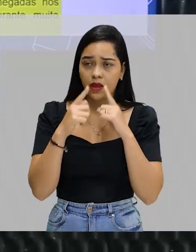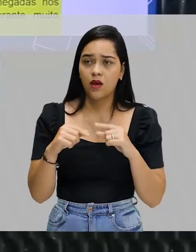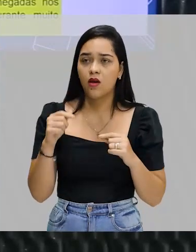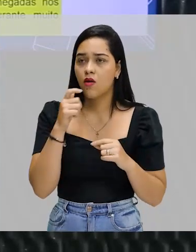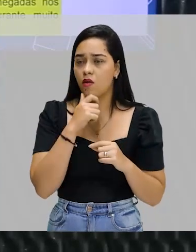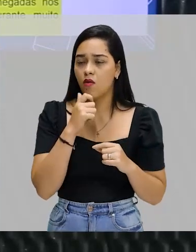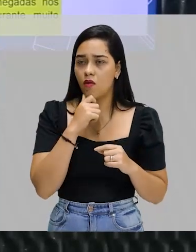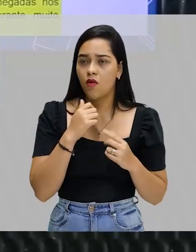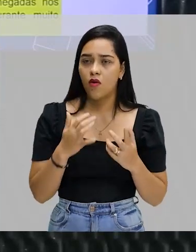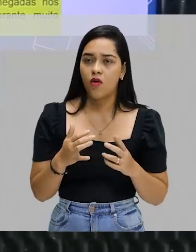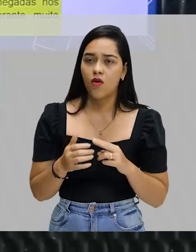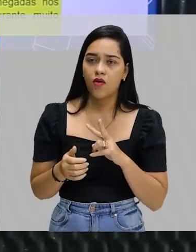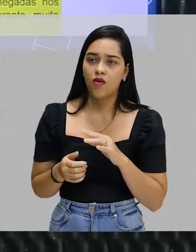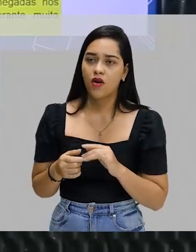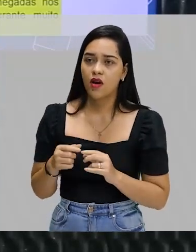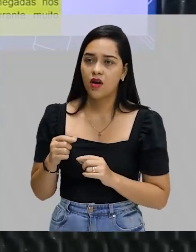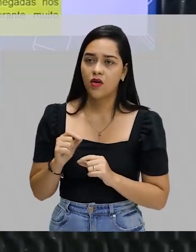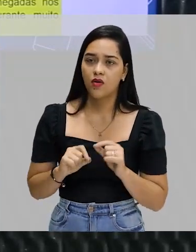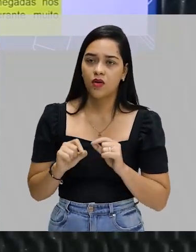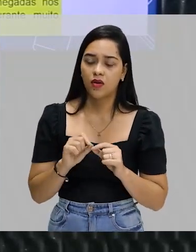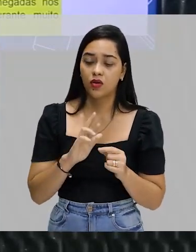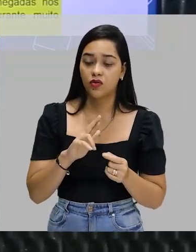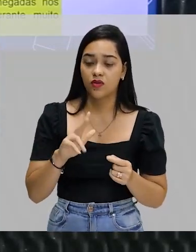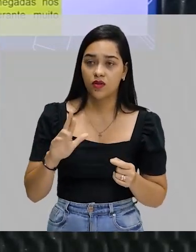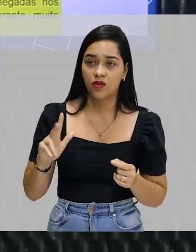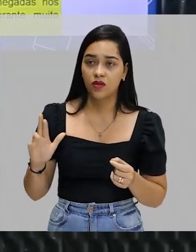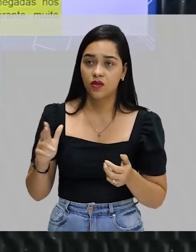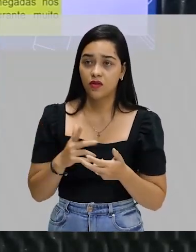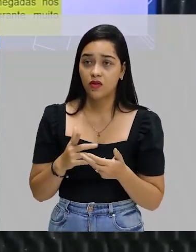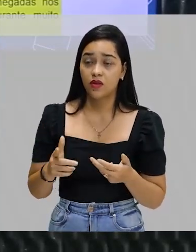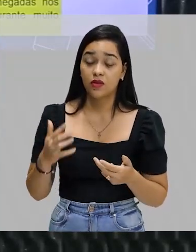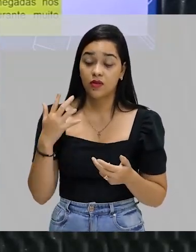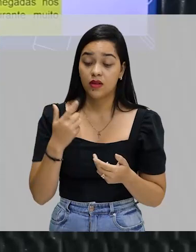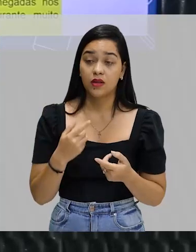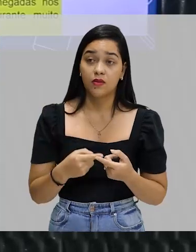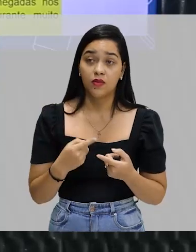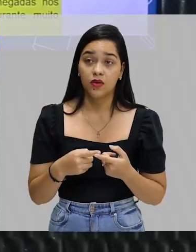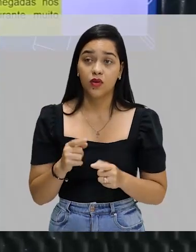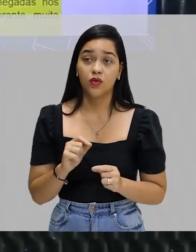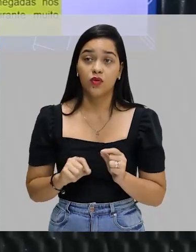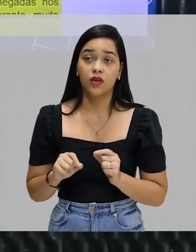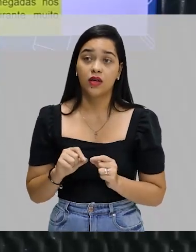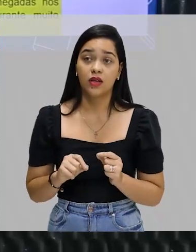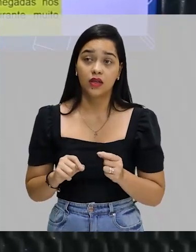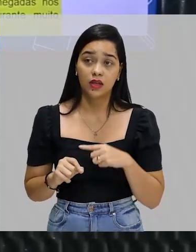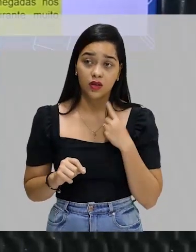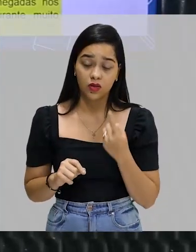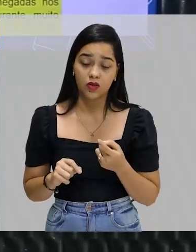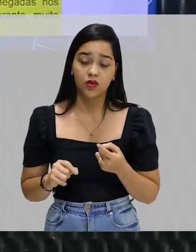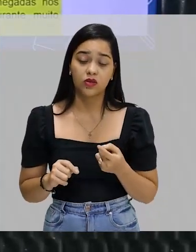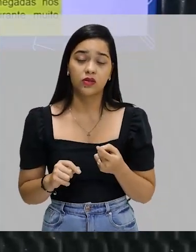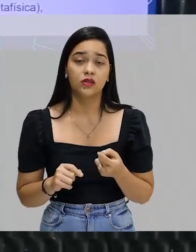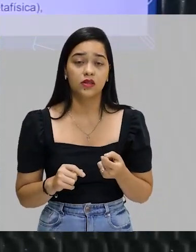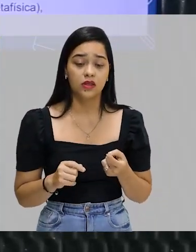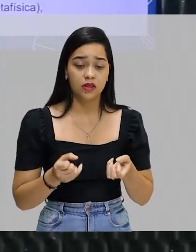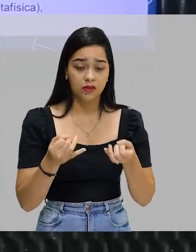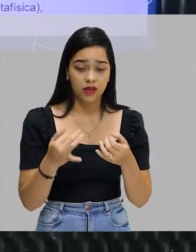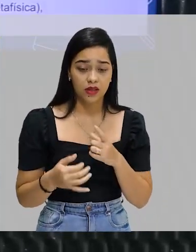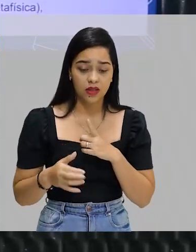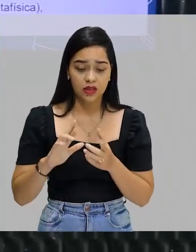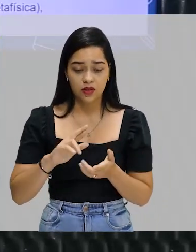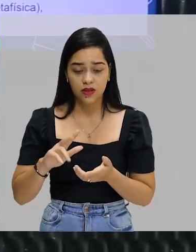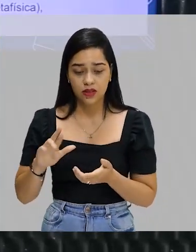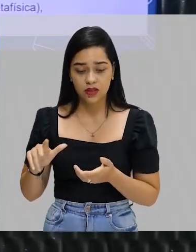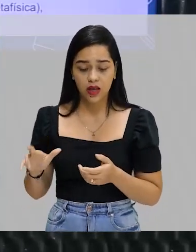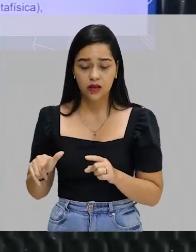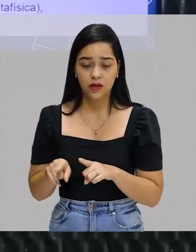homem japonês. Eles foram diversificando os padrões de beleza porque é disso que a gente trata sobre essa